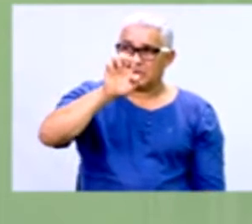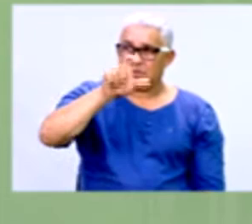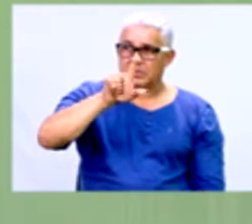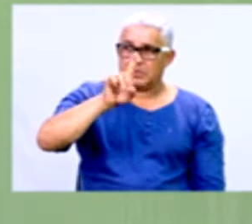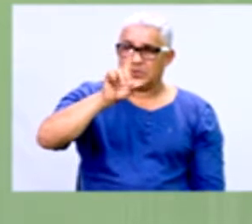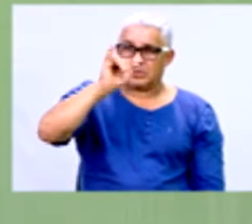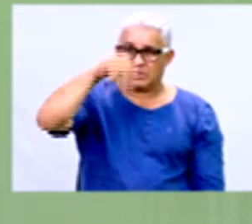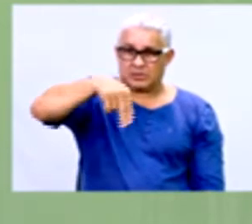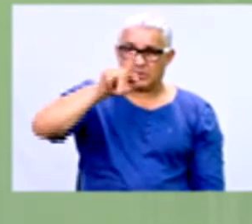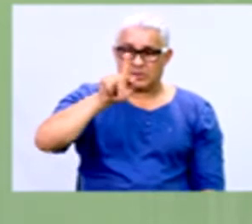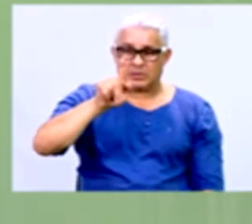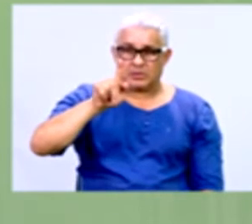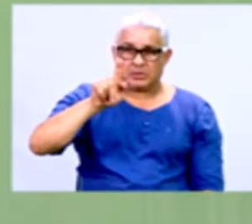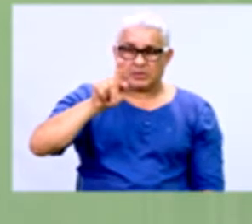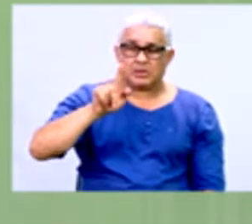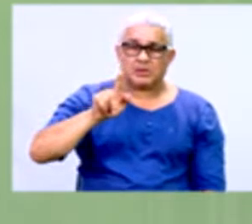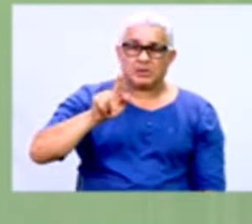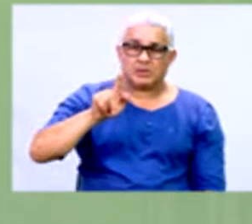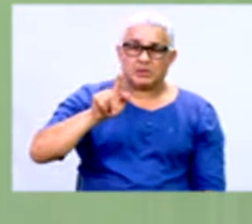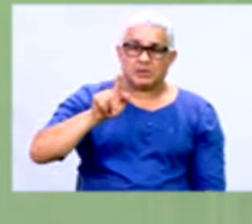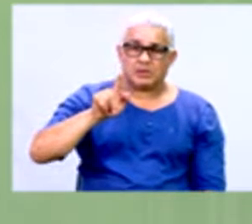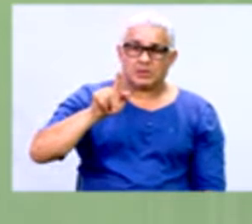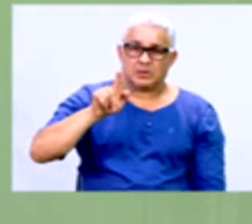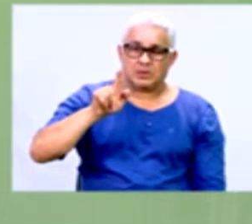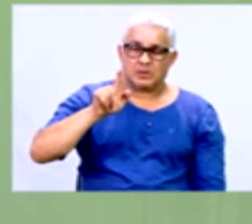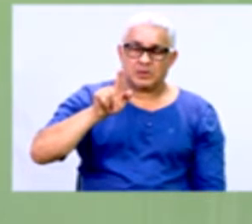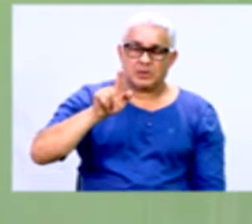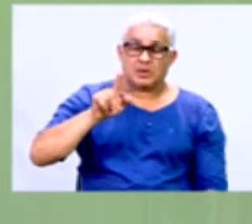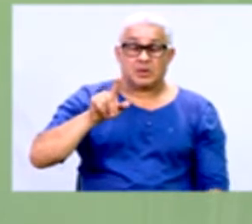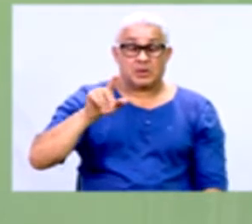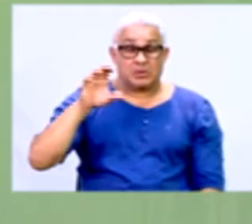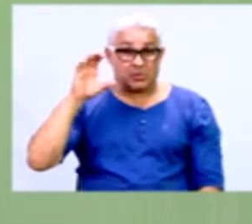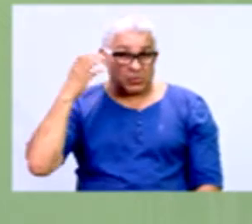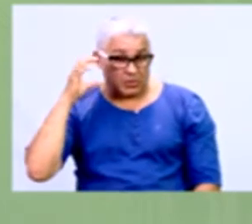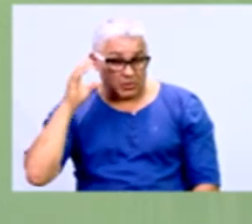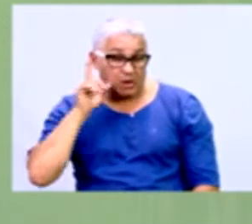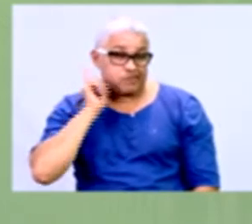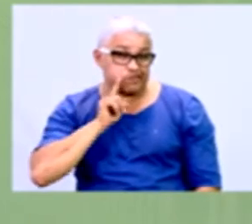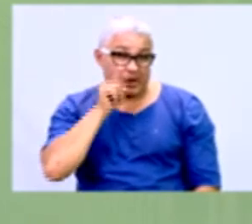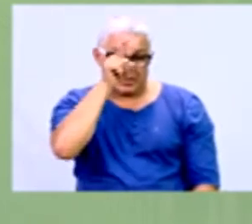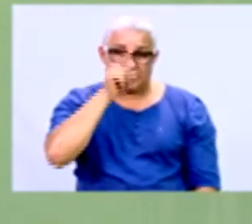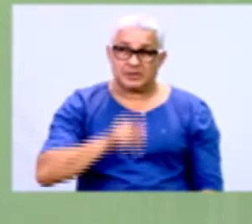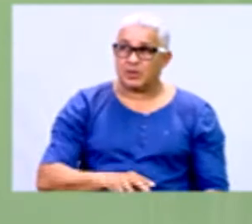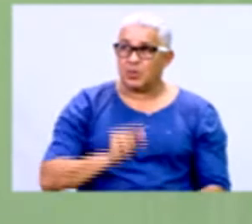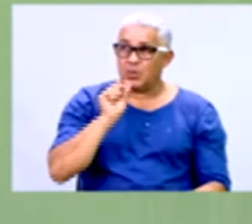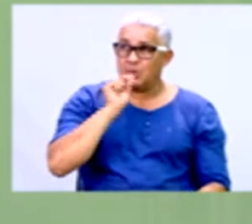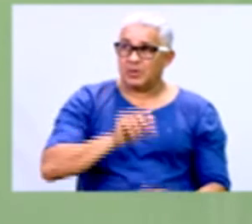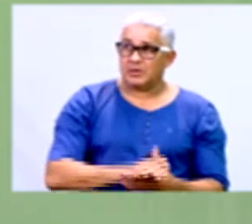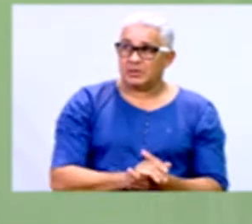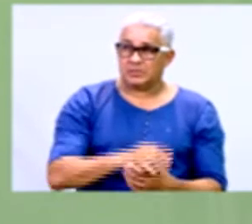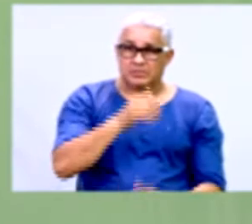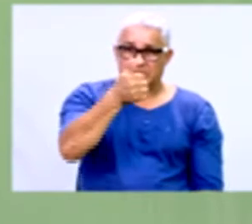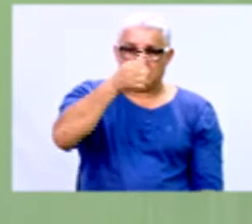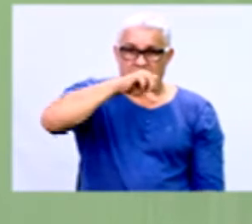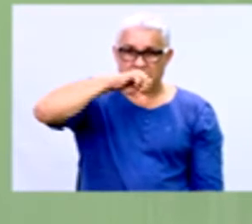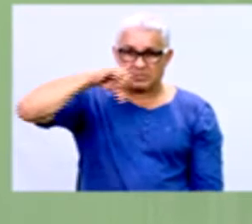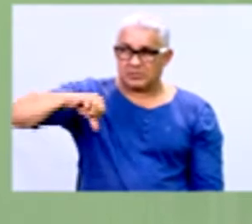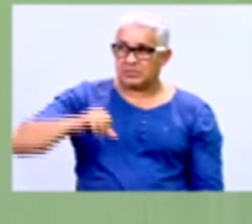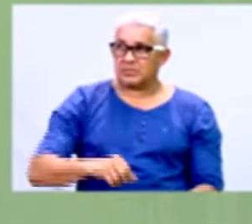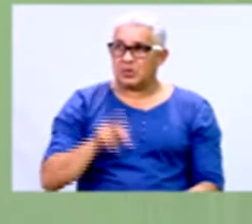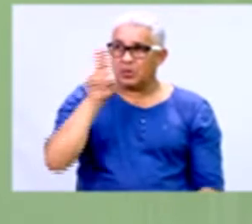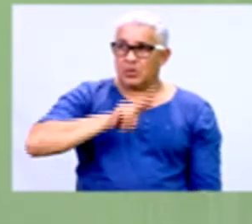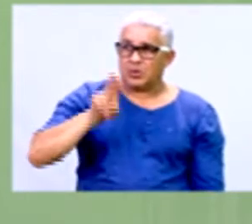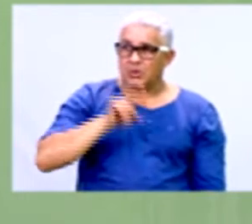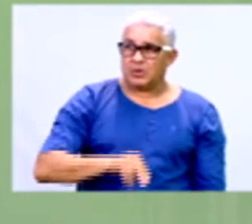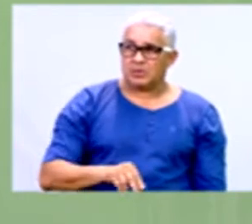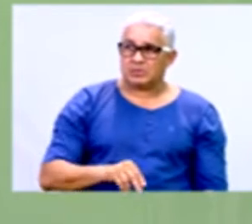utilizou o termo e conferiu, né, significância ao padrão RESTful, principalmente nas tecnologias JSON e